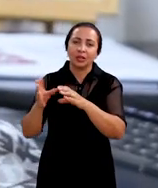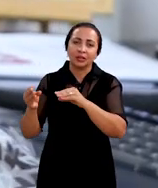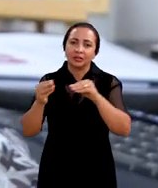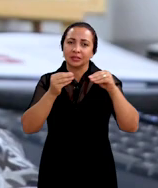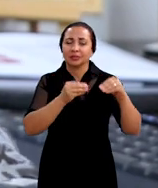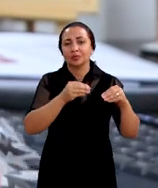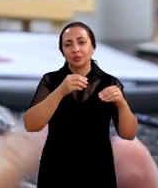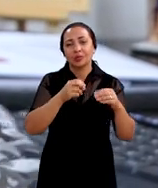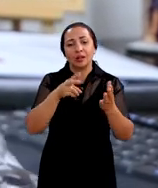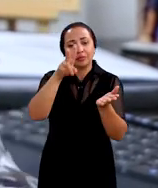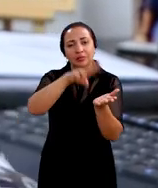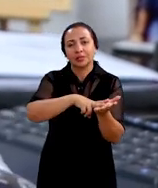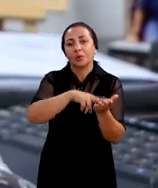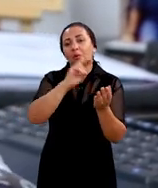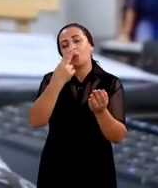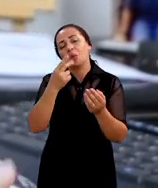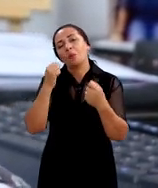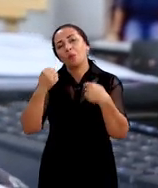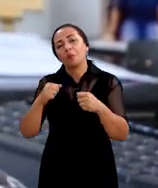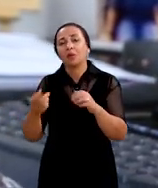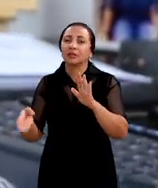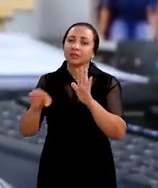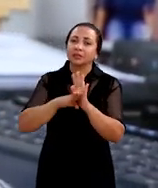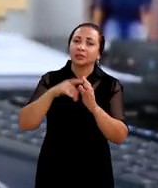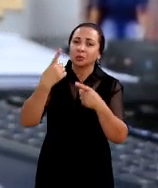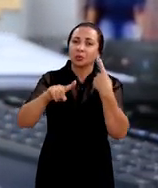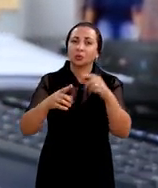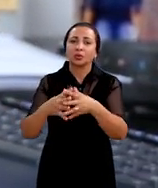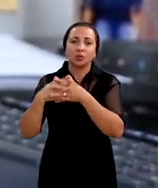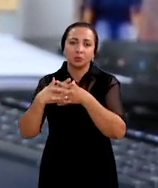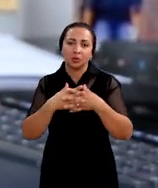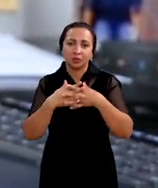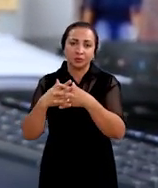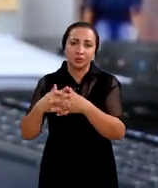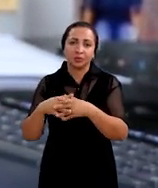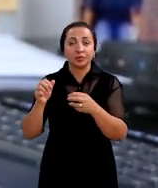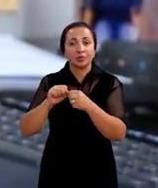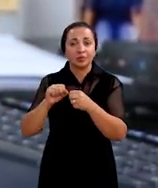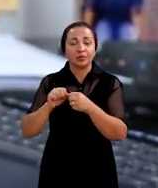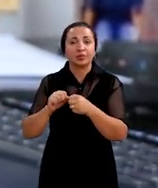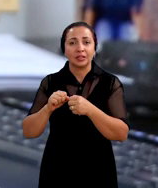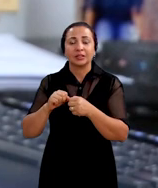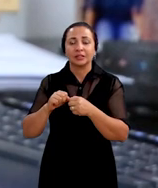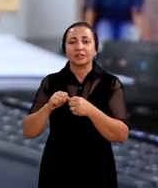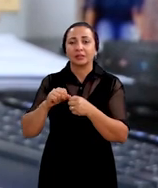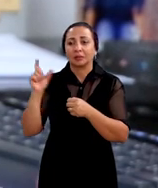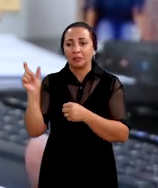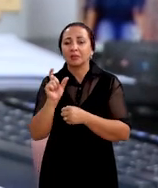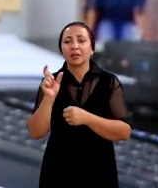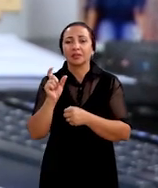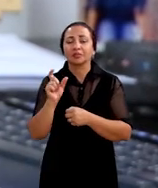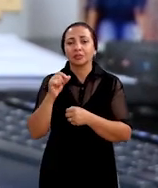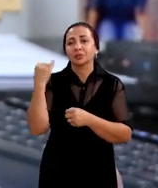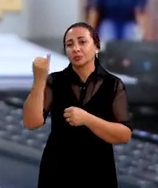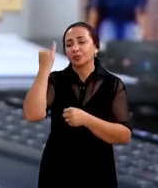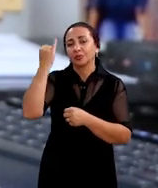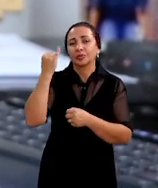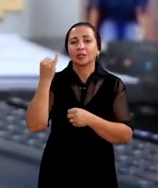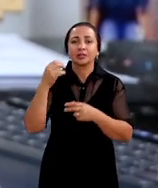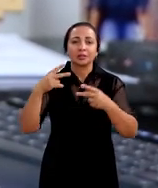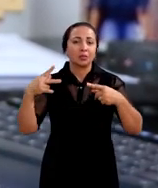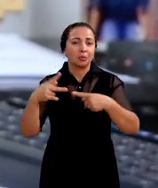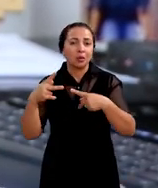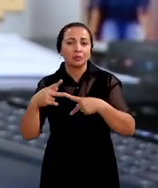A doença que ele levou ele ao internamento, ou pode trazer outras complicações. Então, faz parte